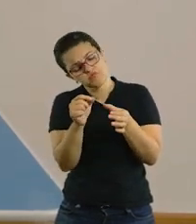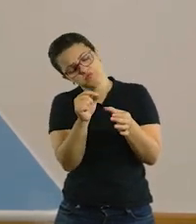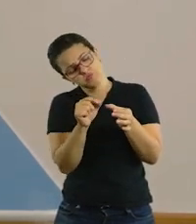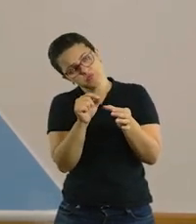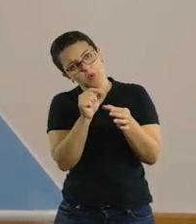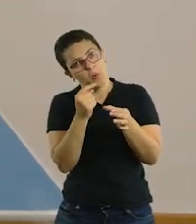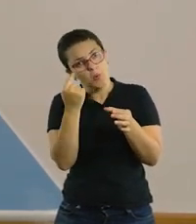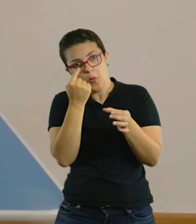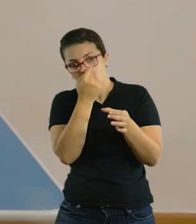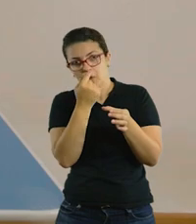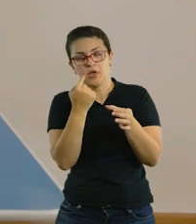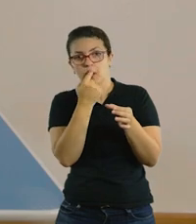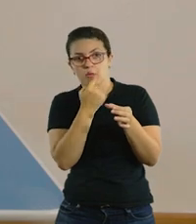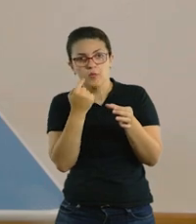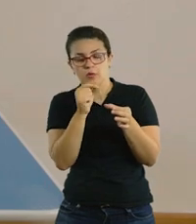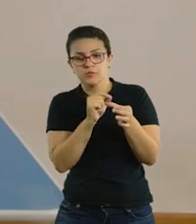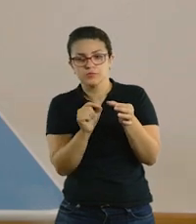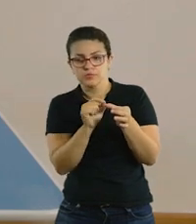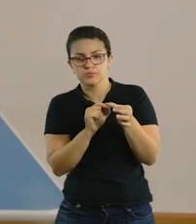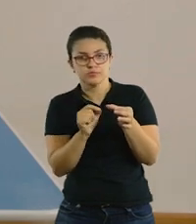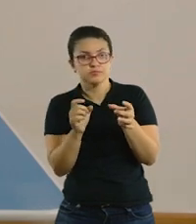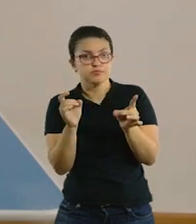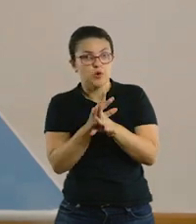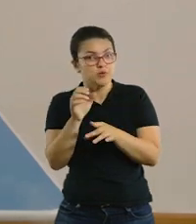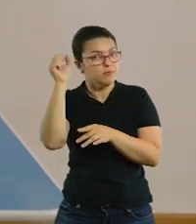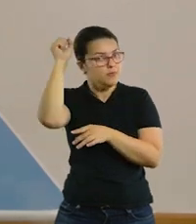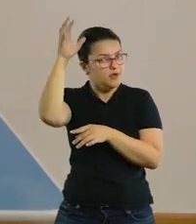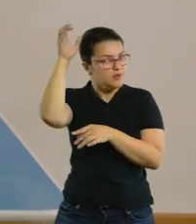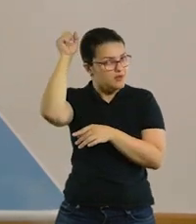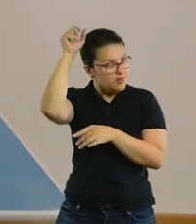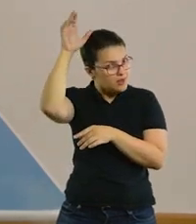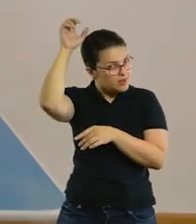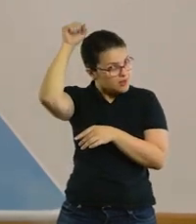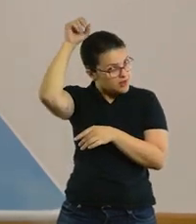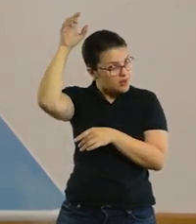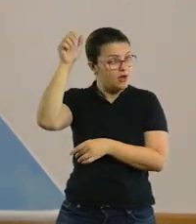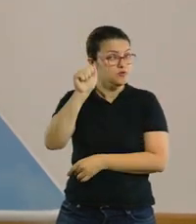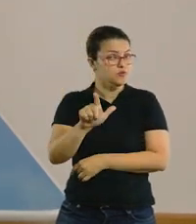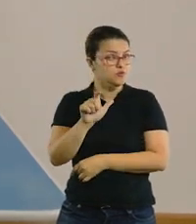baleia, está pronta, a baleia azul.